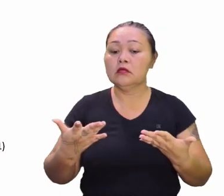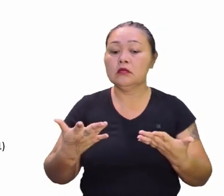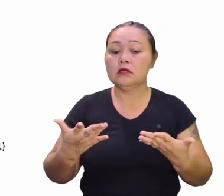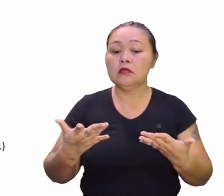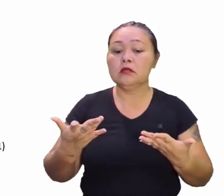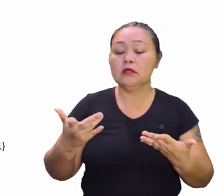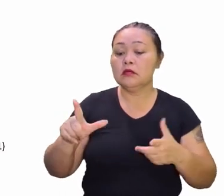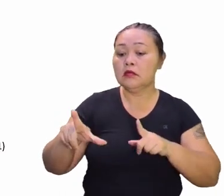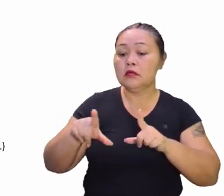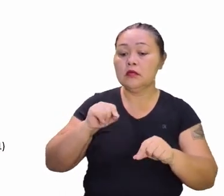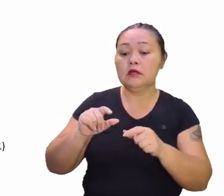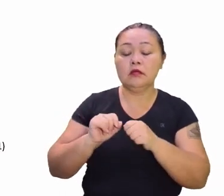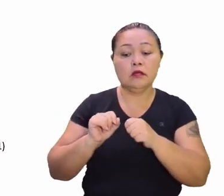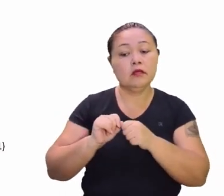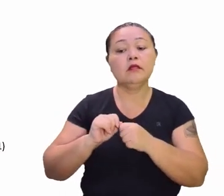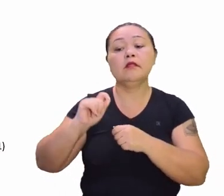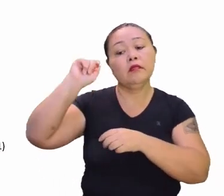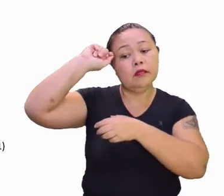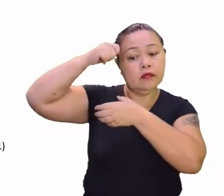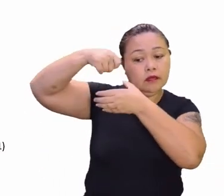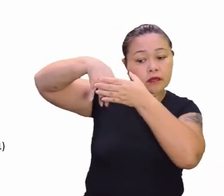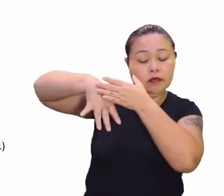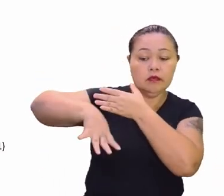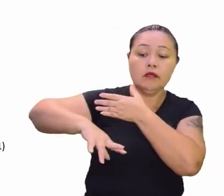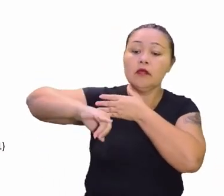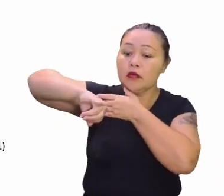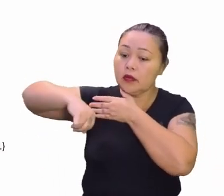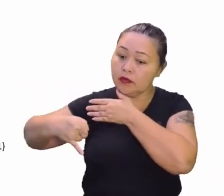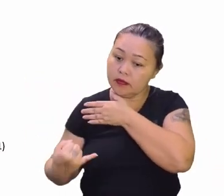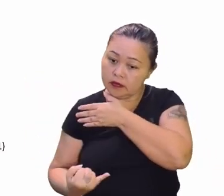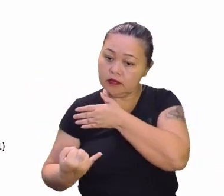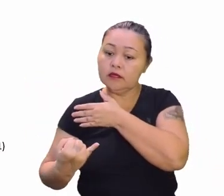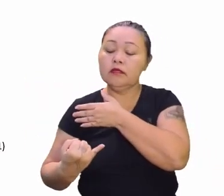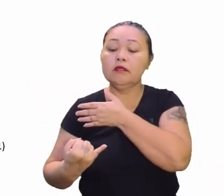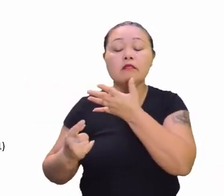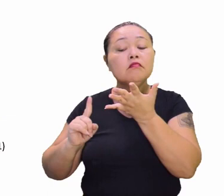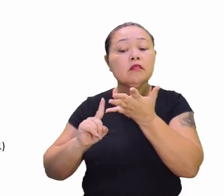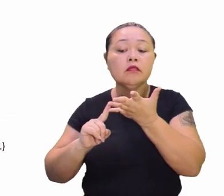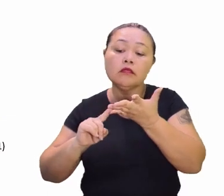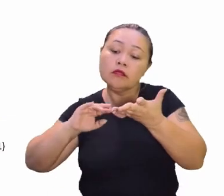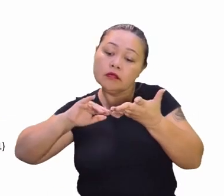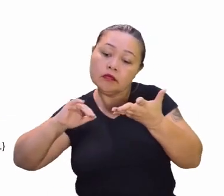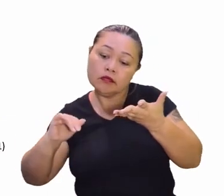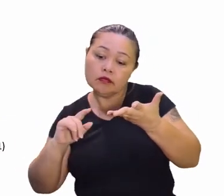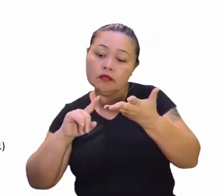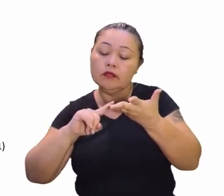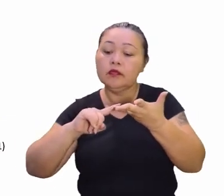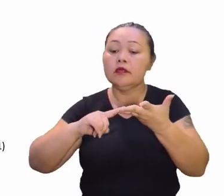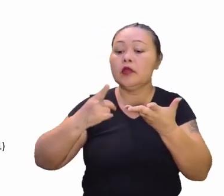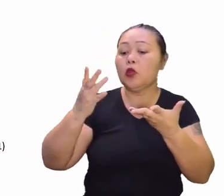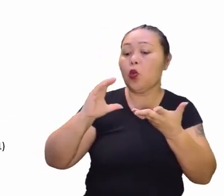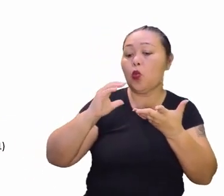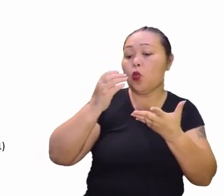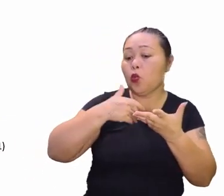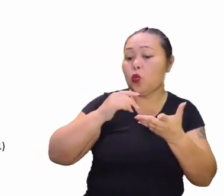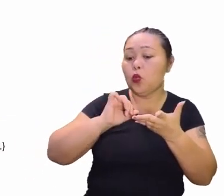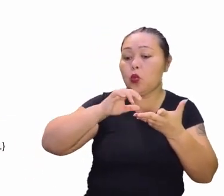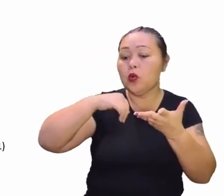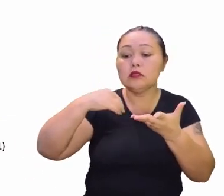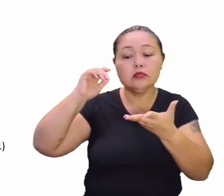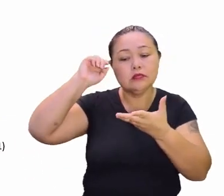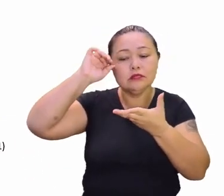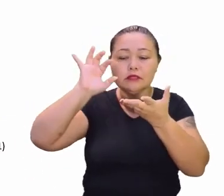essa opção aí? Pega o açaí, aproveite o açaí de várias maneiras, entendeu? O fruto, retirei